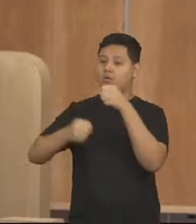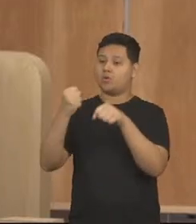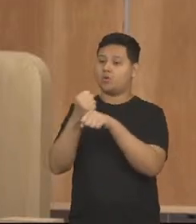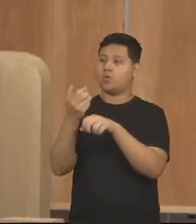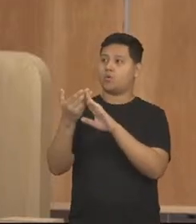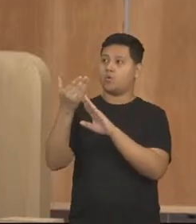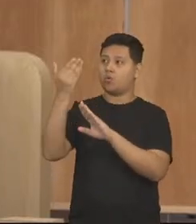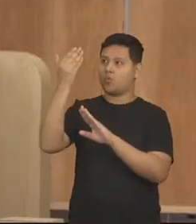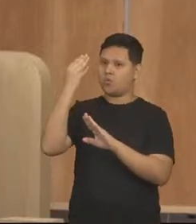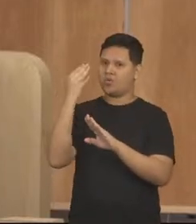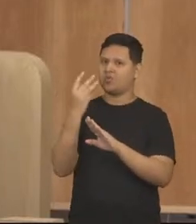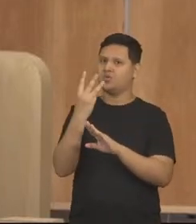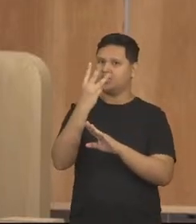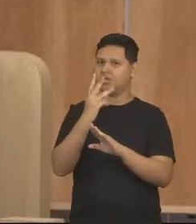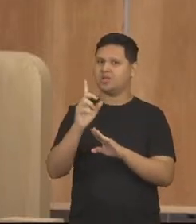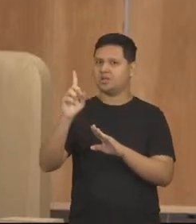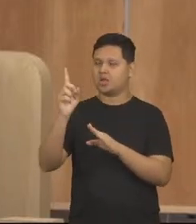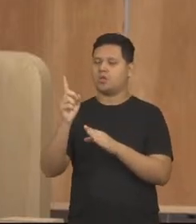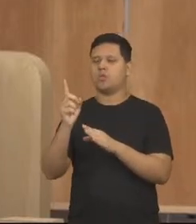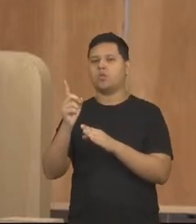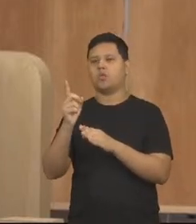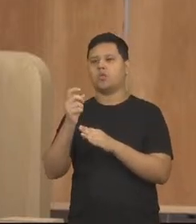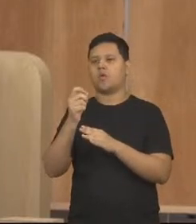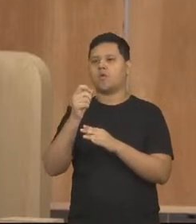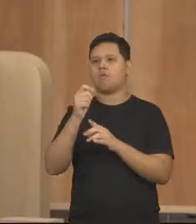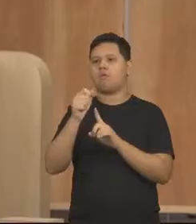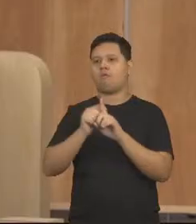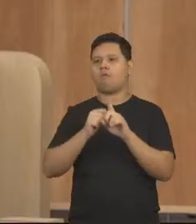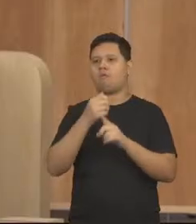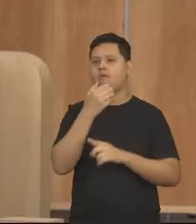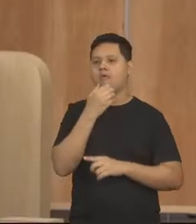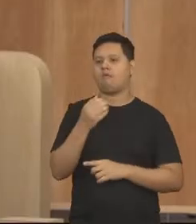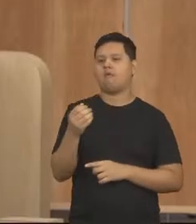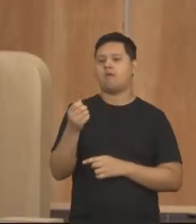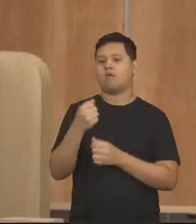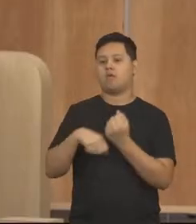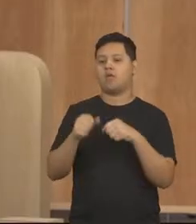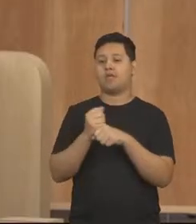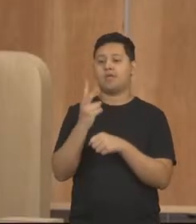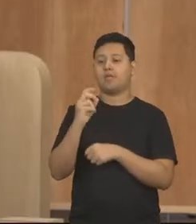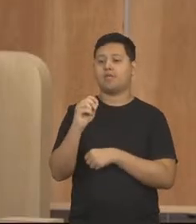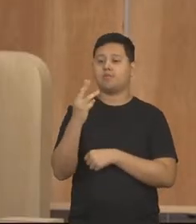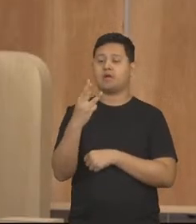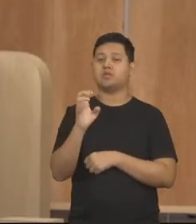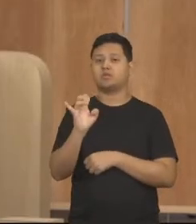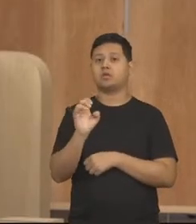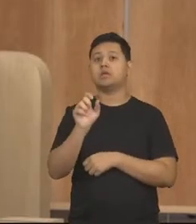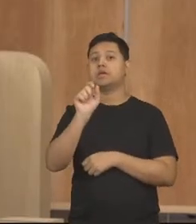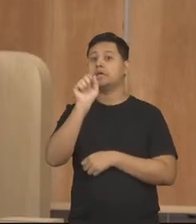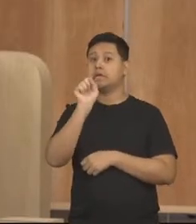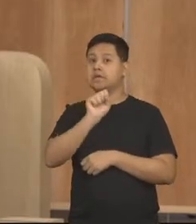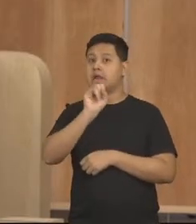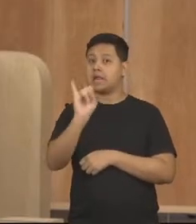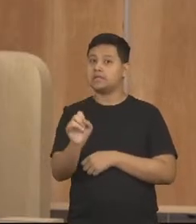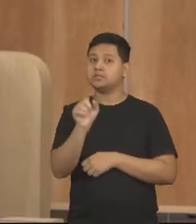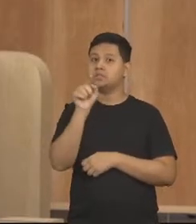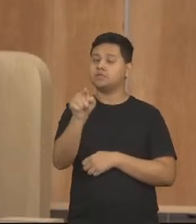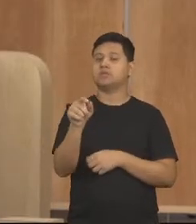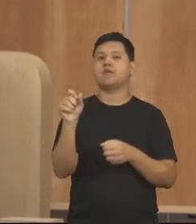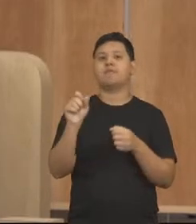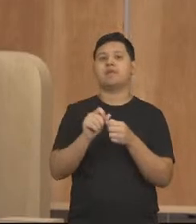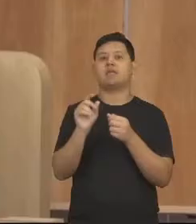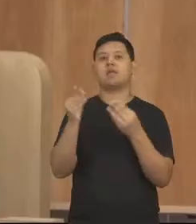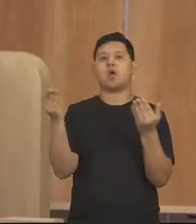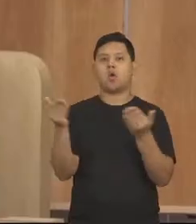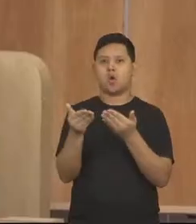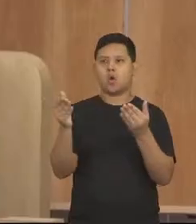até 31 de dezembro de 2024. Então, se você fizer uma doação hoje, ele só vai poder ser declarado no ano